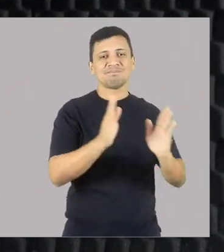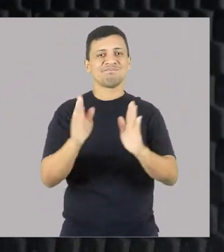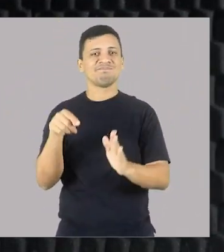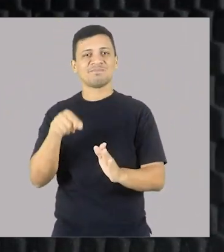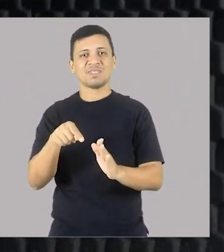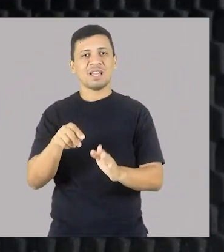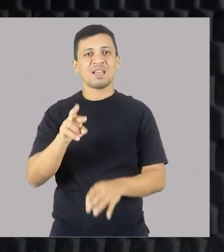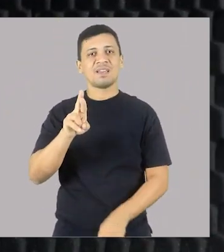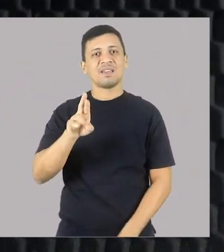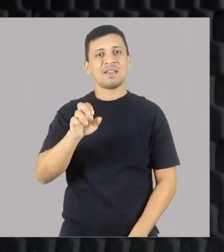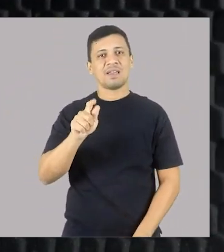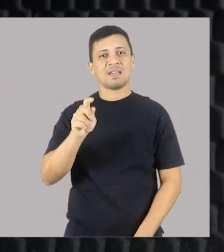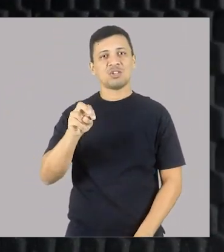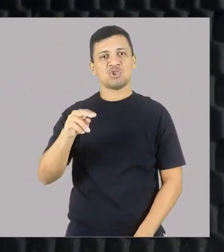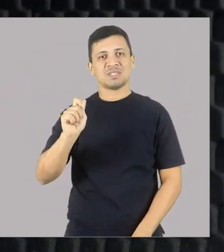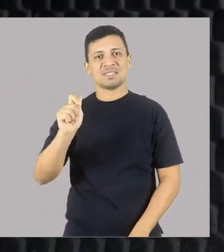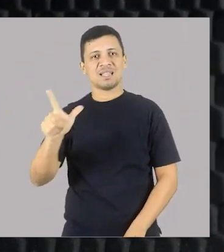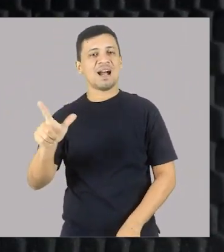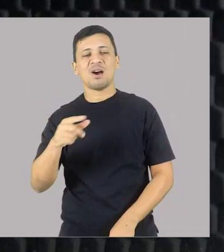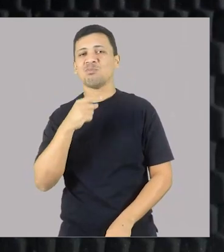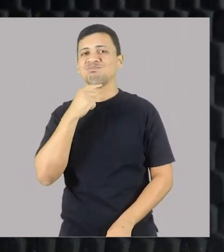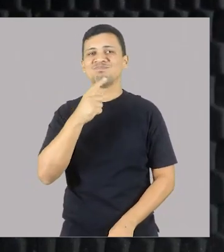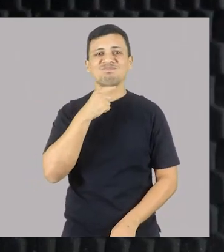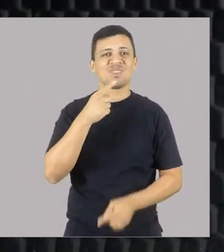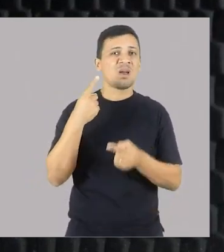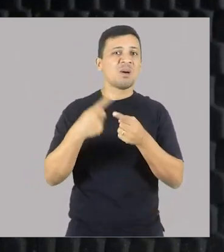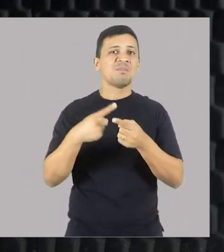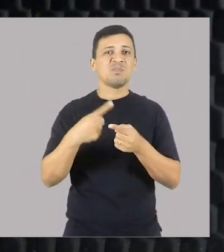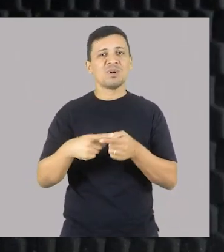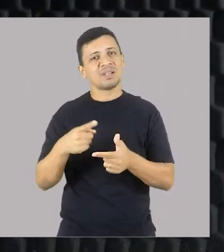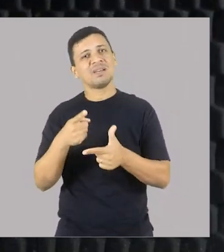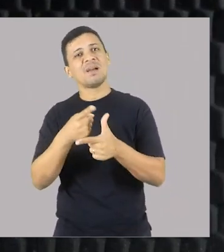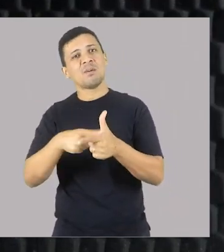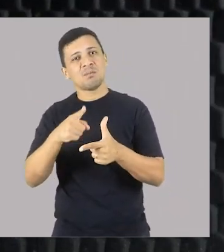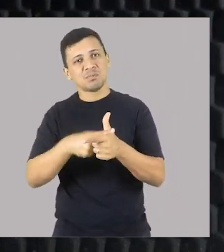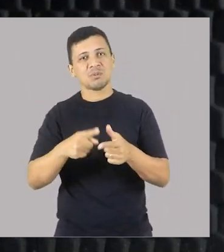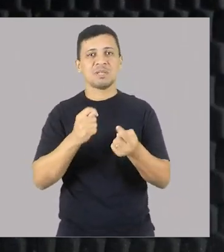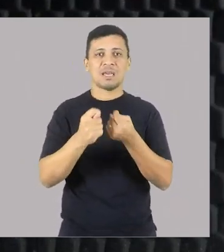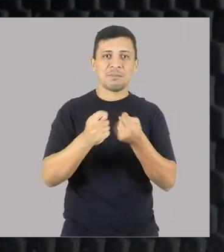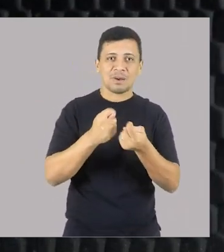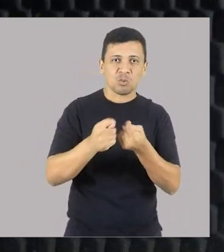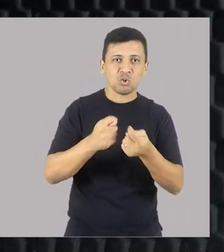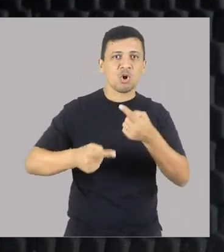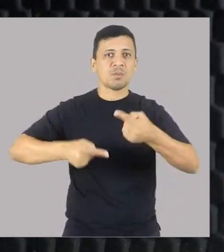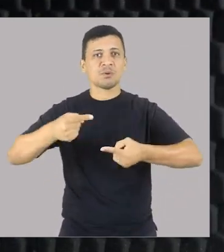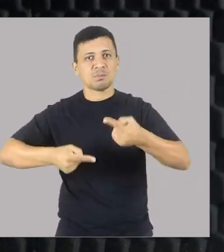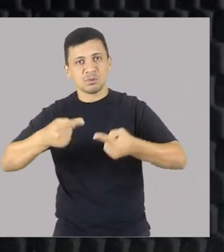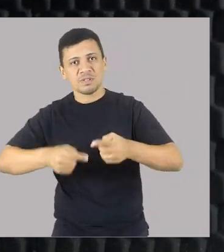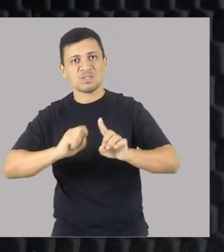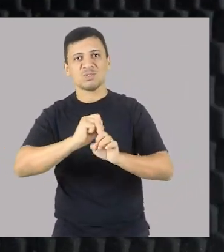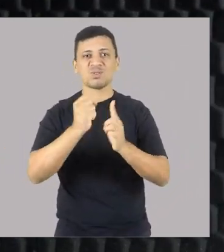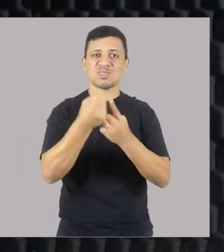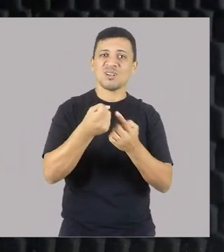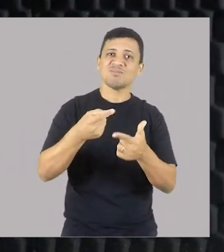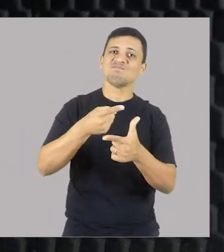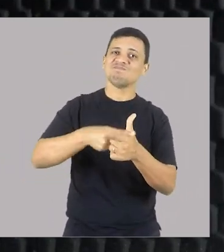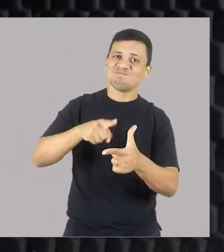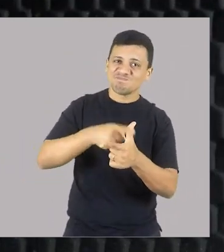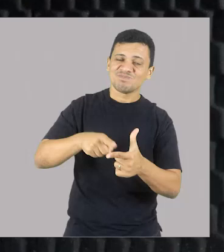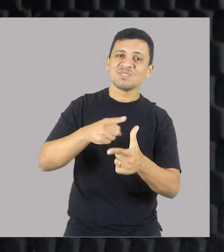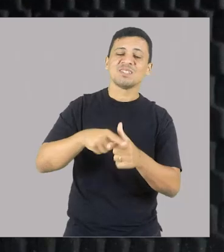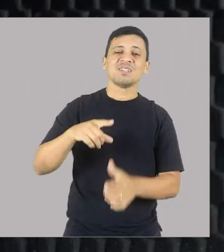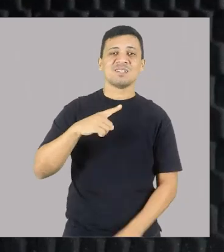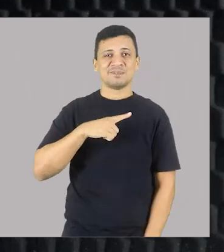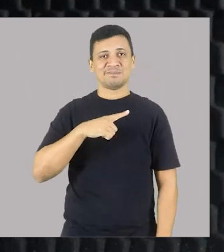para consolidar, diante da forte instabilidade econômica, política e social que se teve ali no